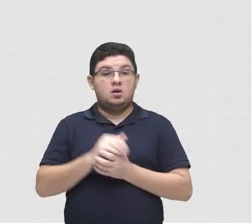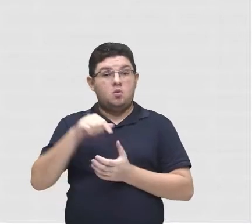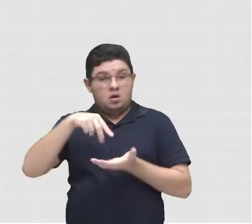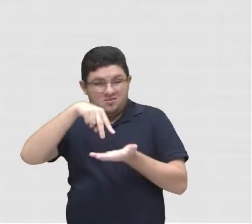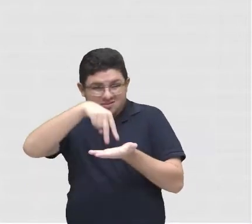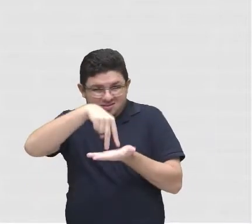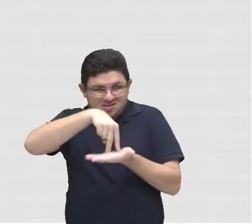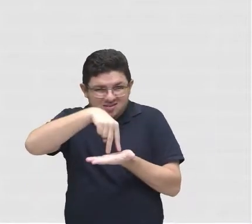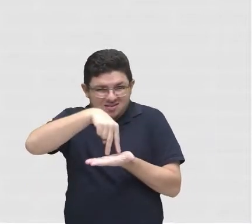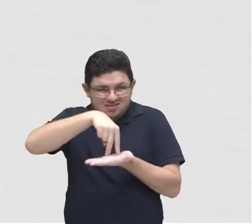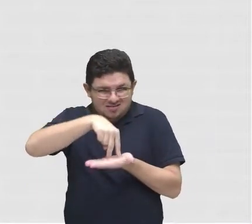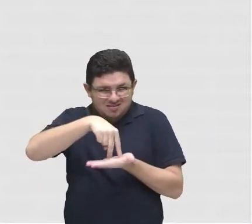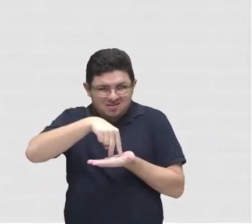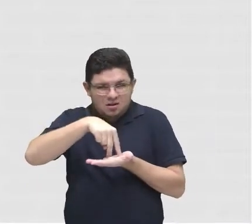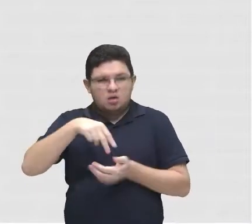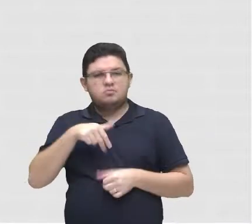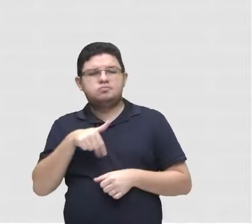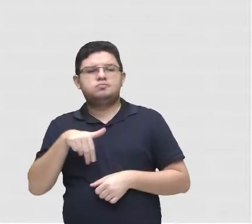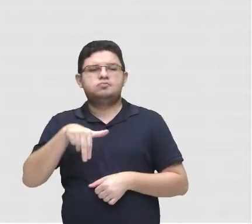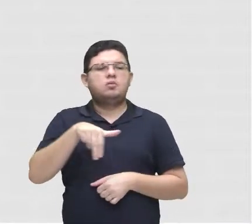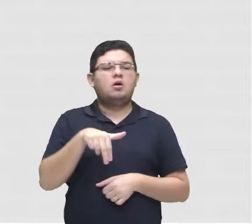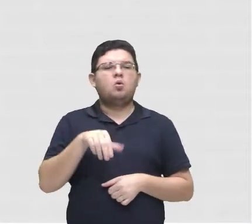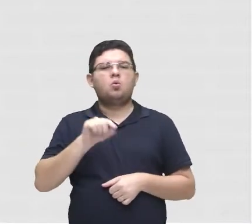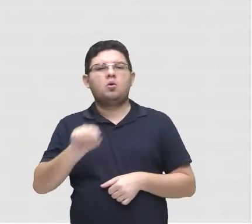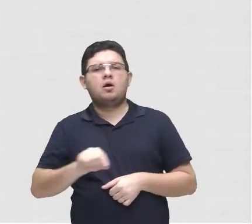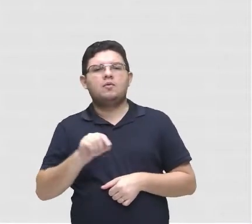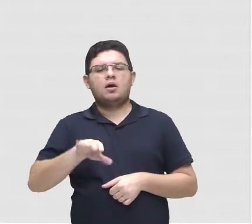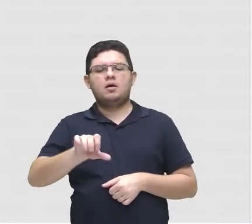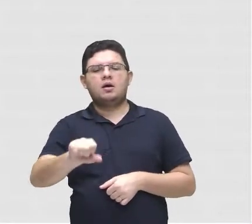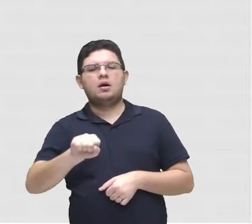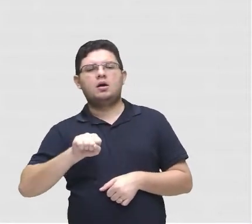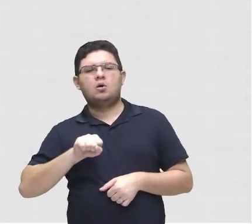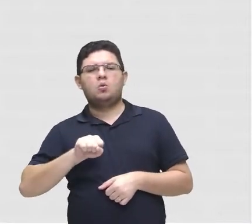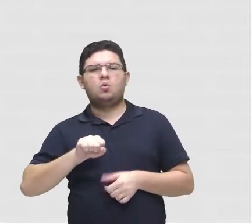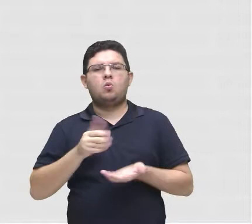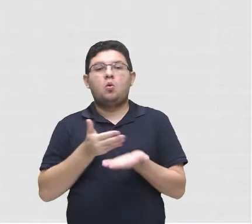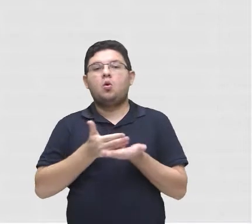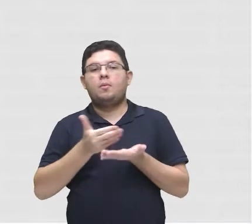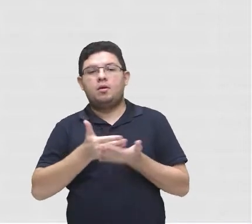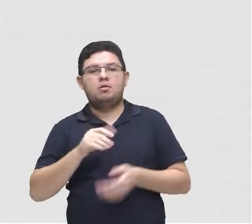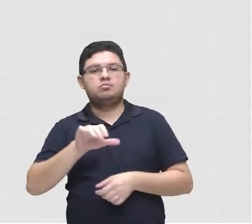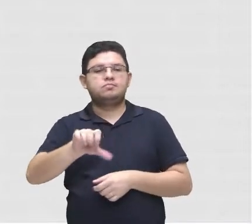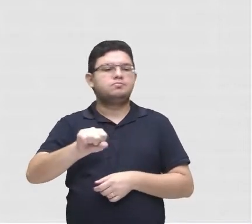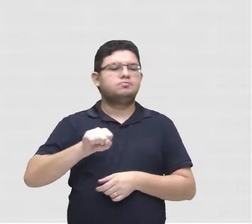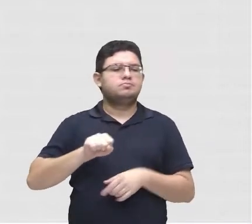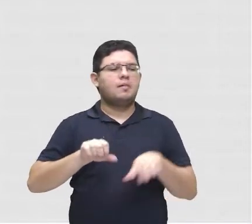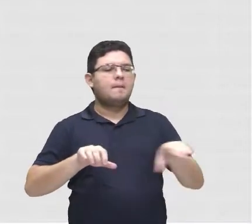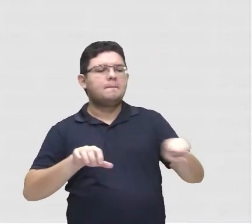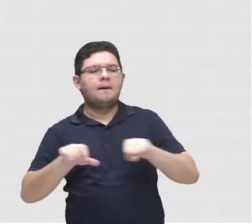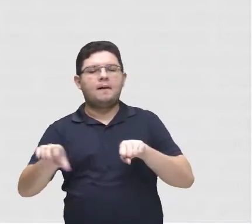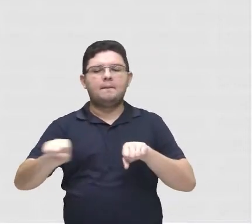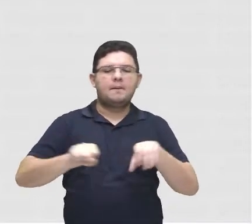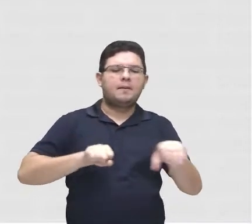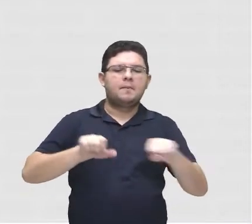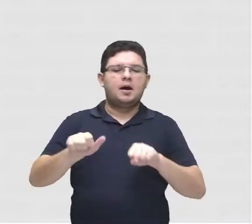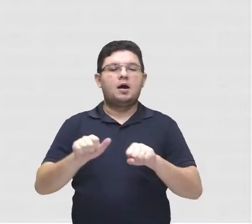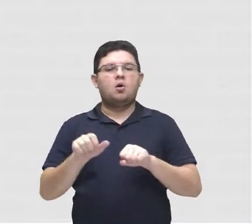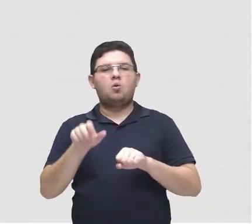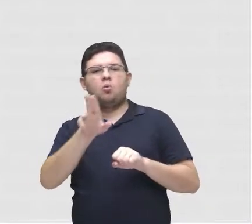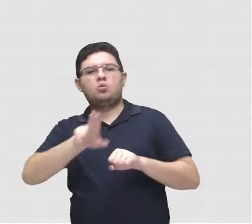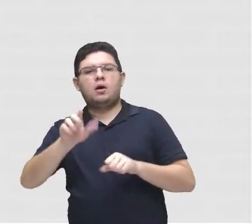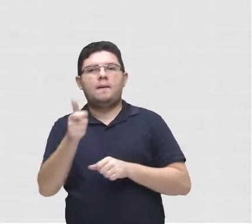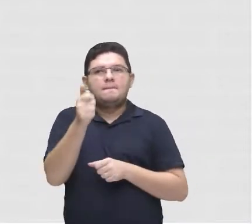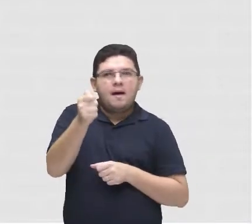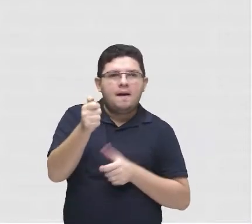mexer nos controles de telefone, de celular, de ar-condicionado, né? E aí ele